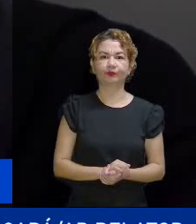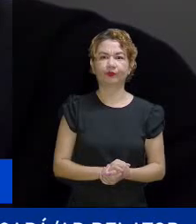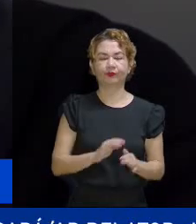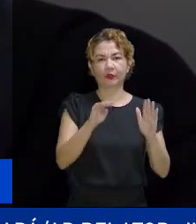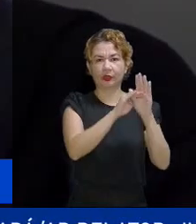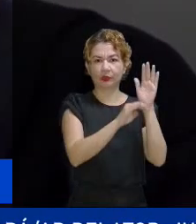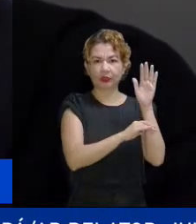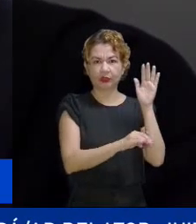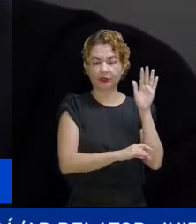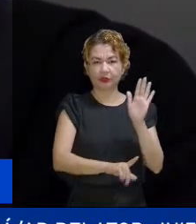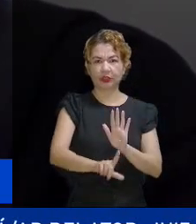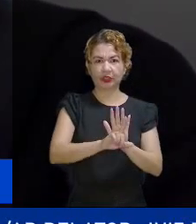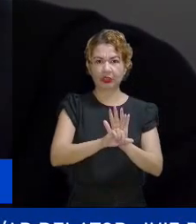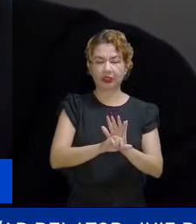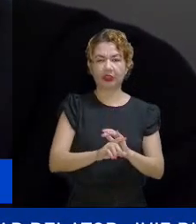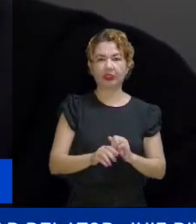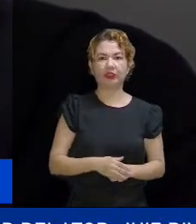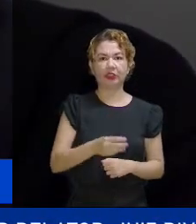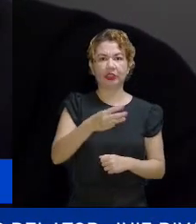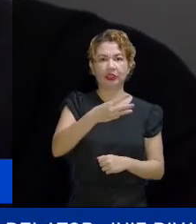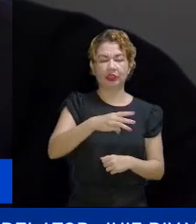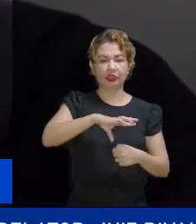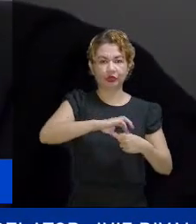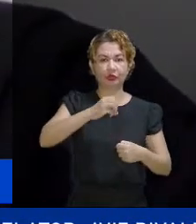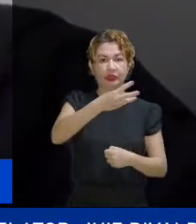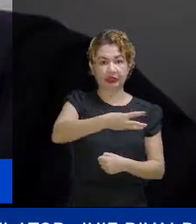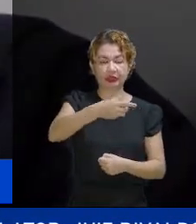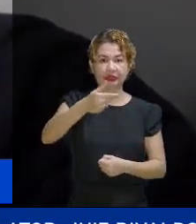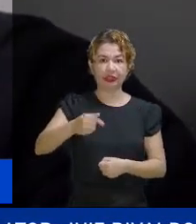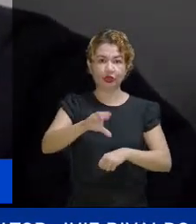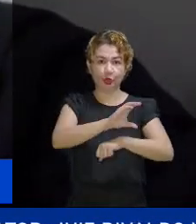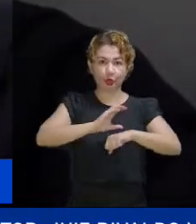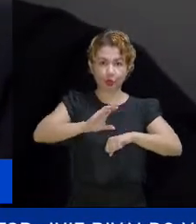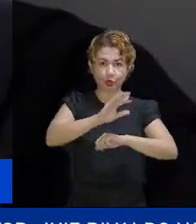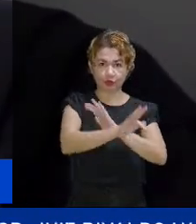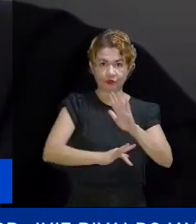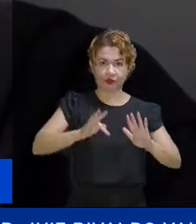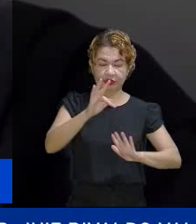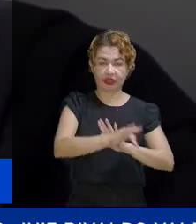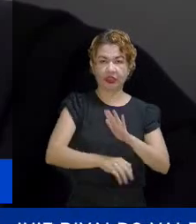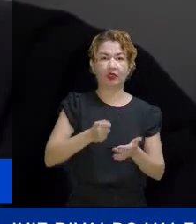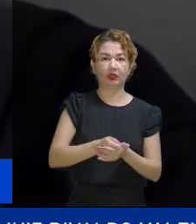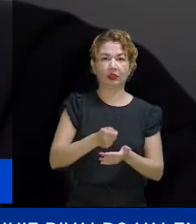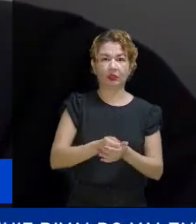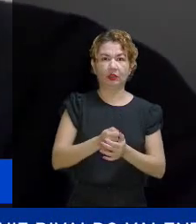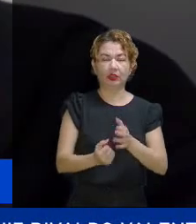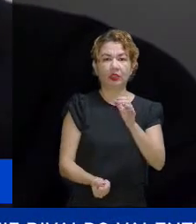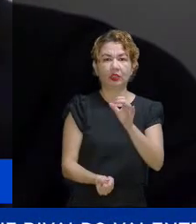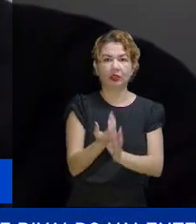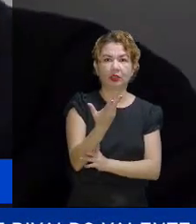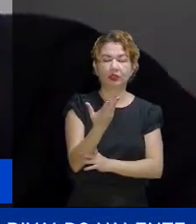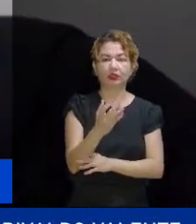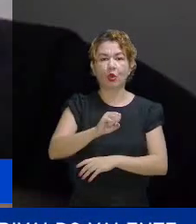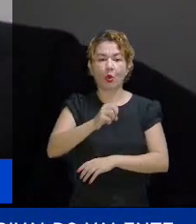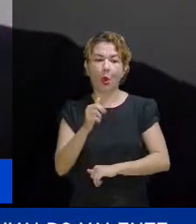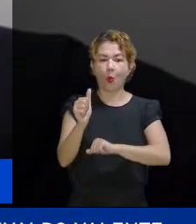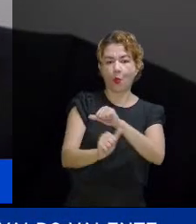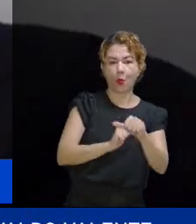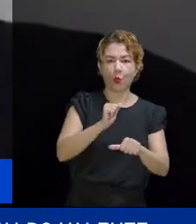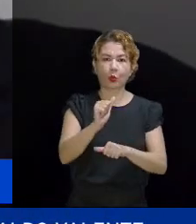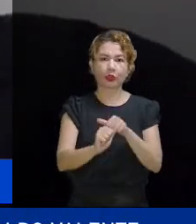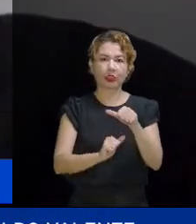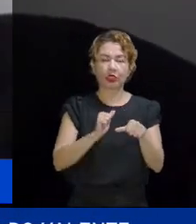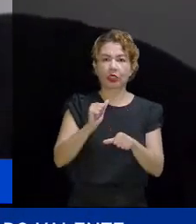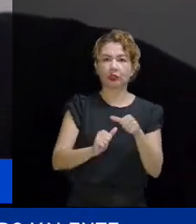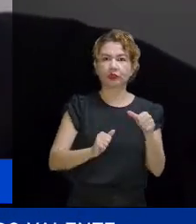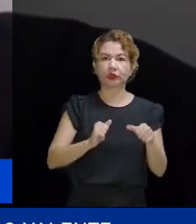artigo 37, caput da Constituição Federal, exige que a criação, majoração ou alteração de